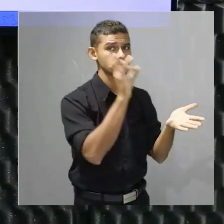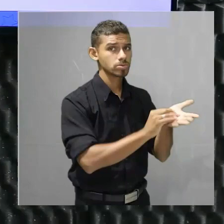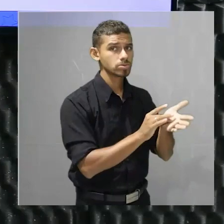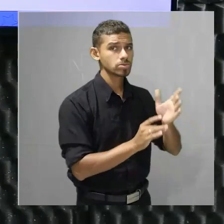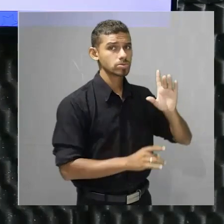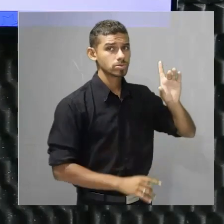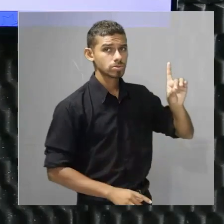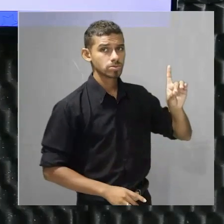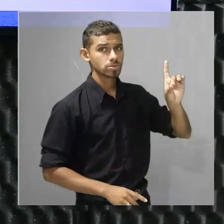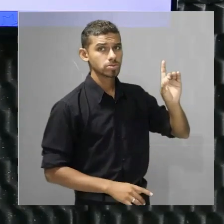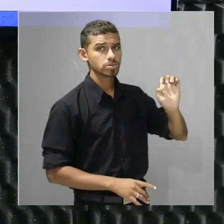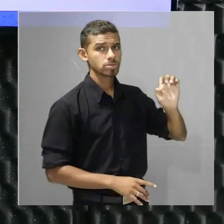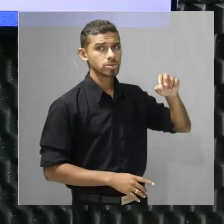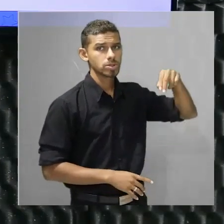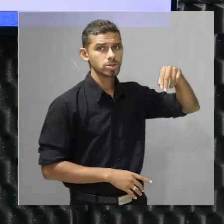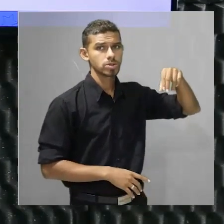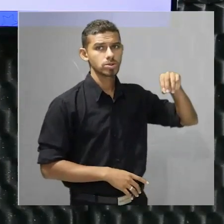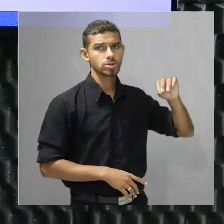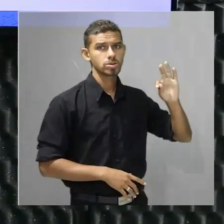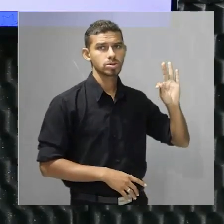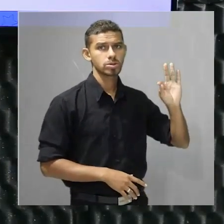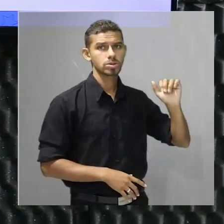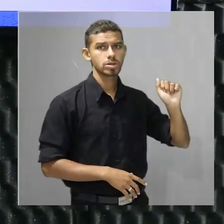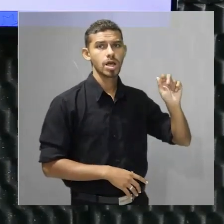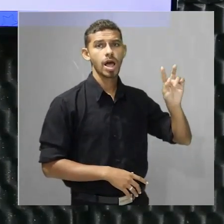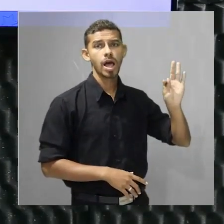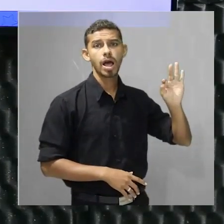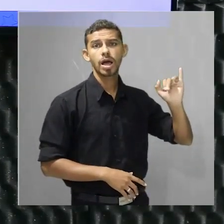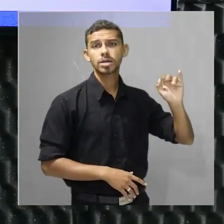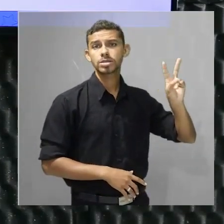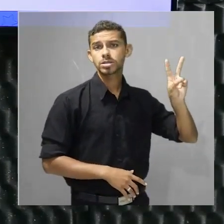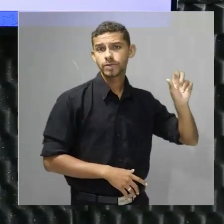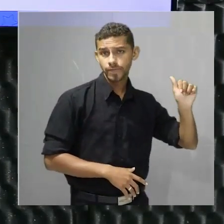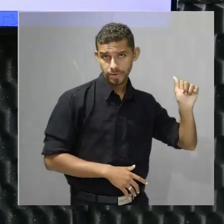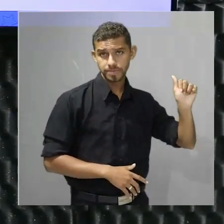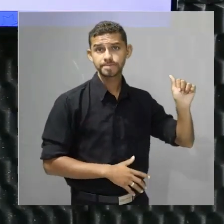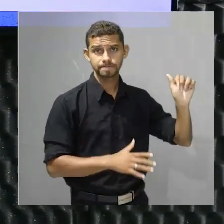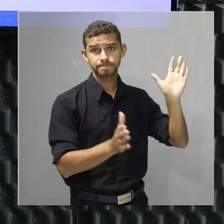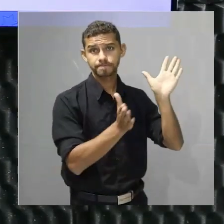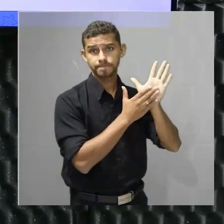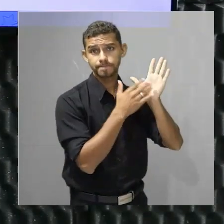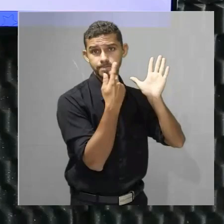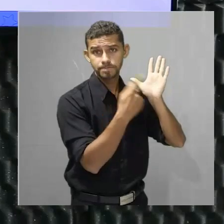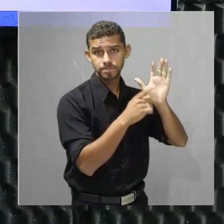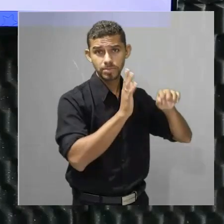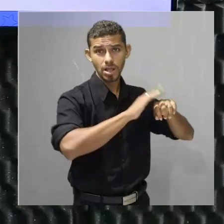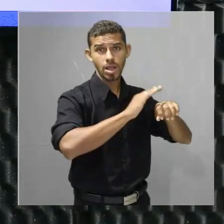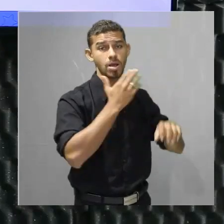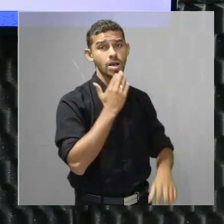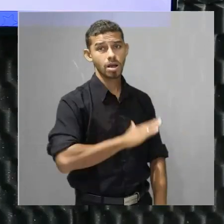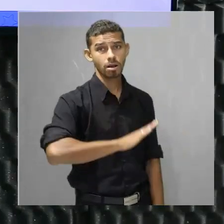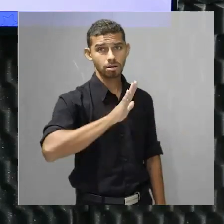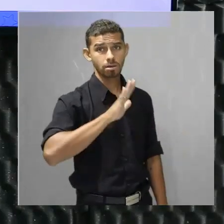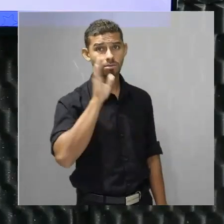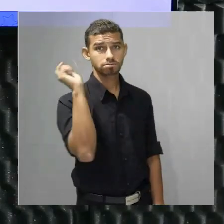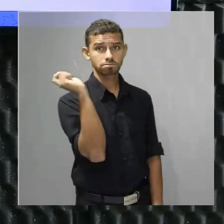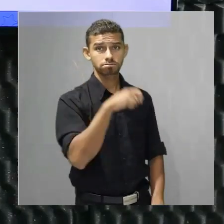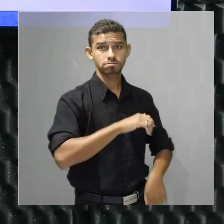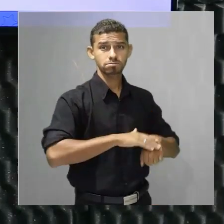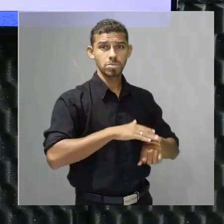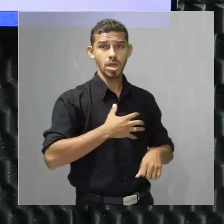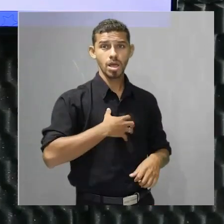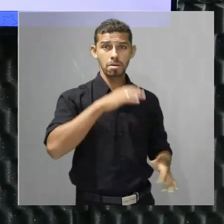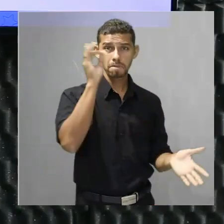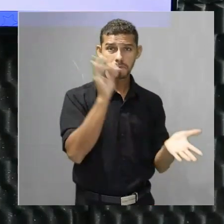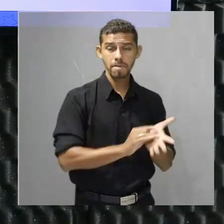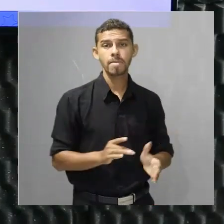porque essa sim é o seu sentido objetivo o seu sentido próprio e o seu sentido real mas se você se sente